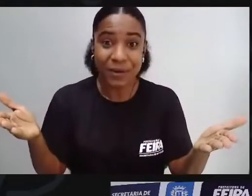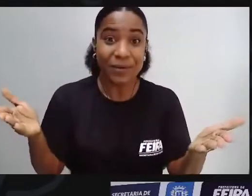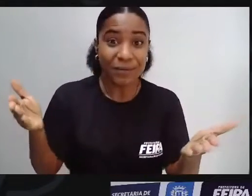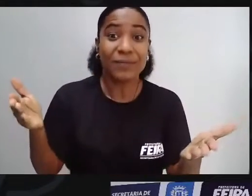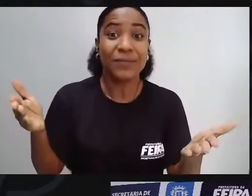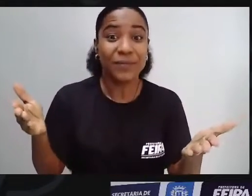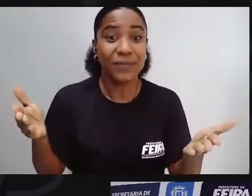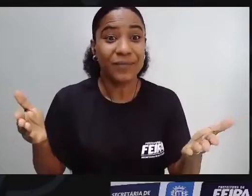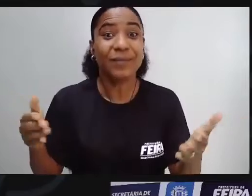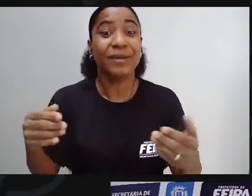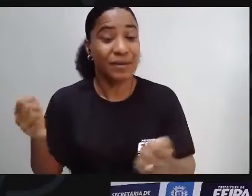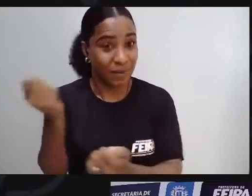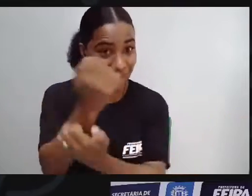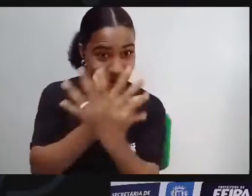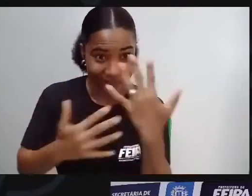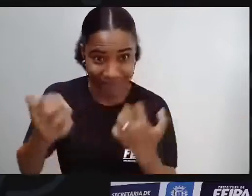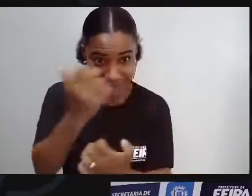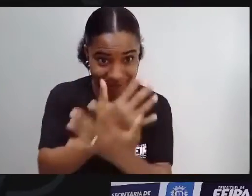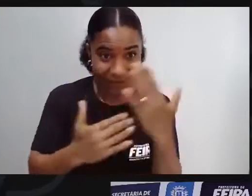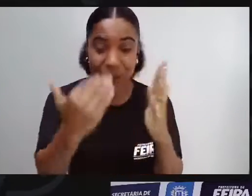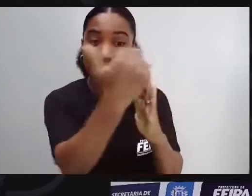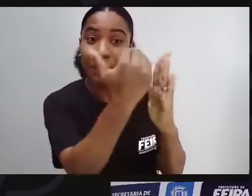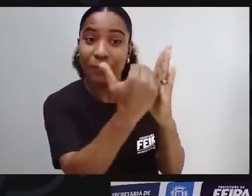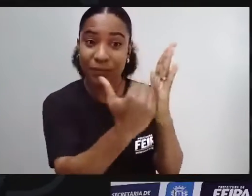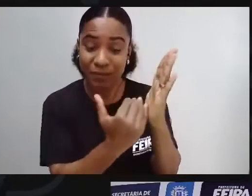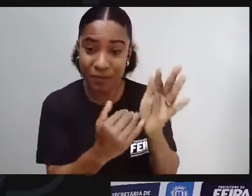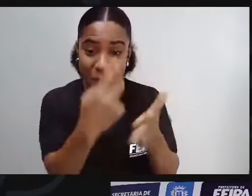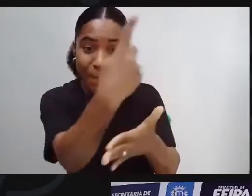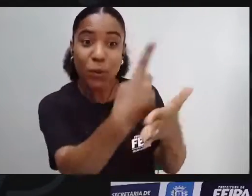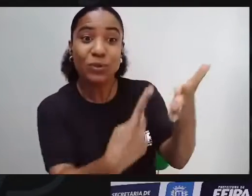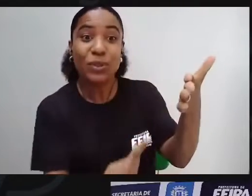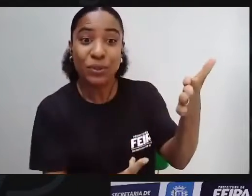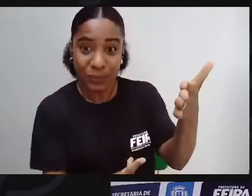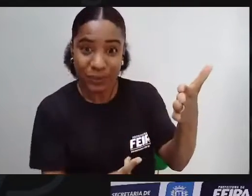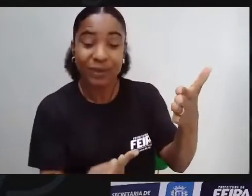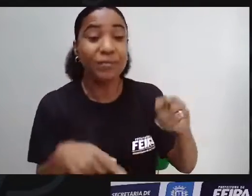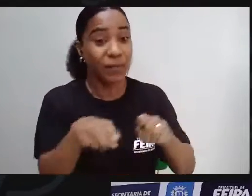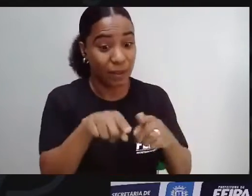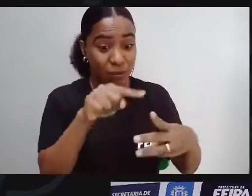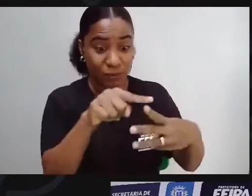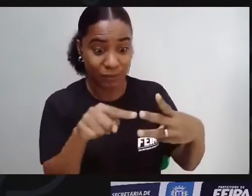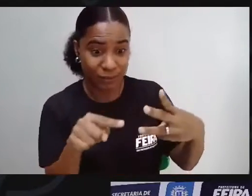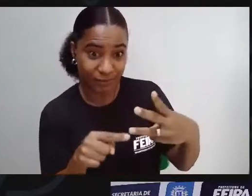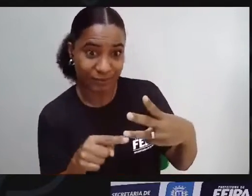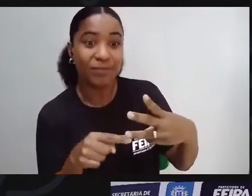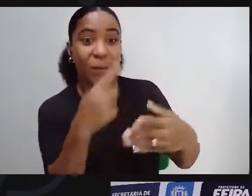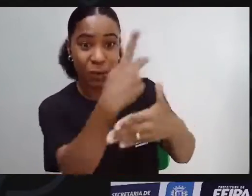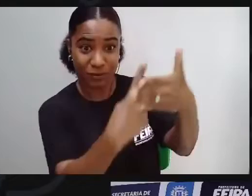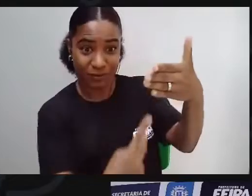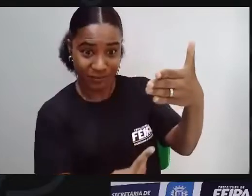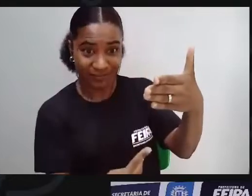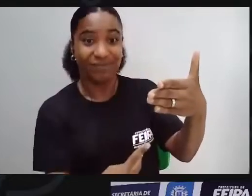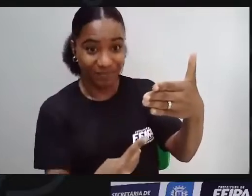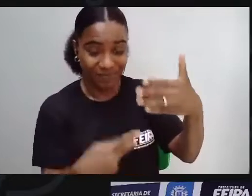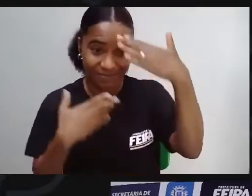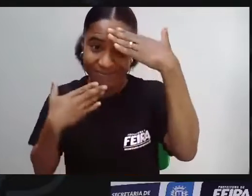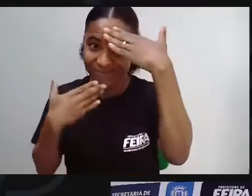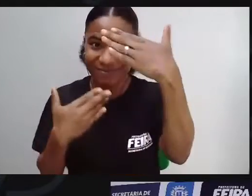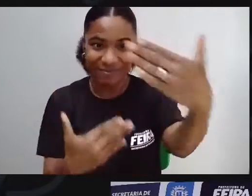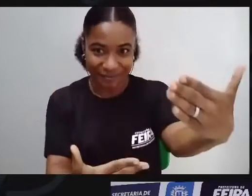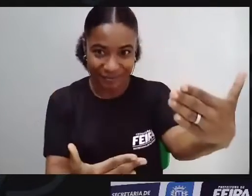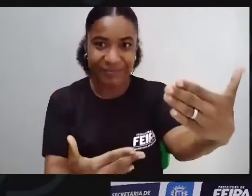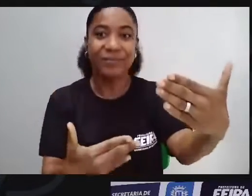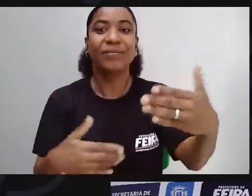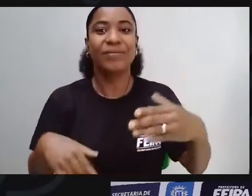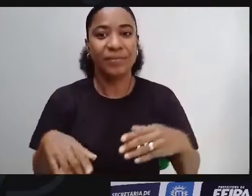que nós temos o canta ano estamos aí comenta e Albuquerque e ó e todo mundo